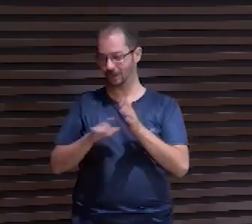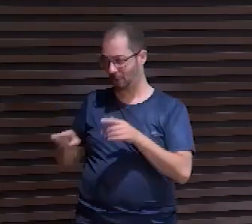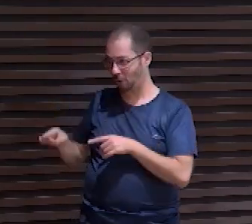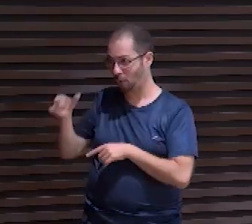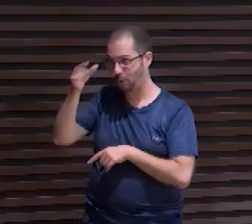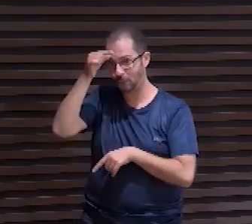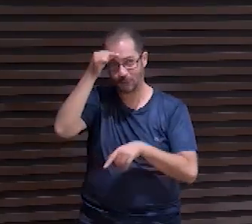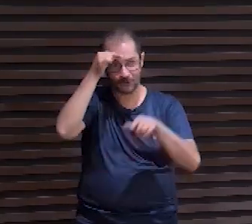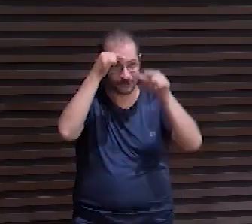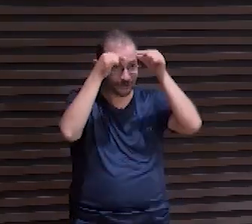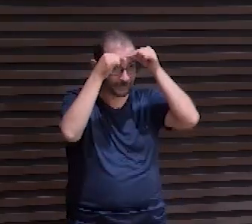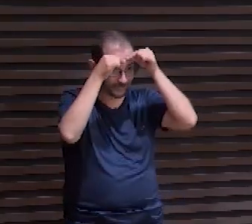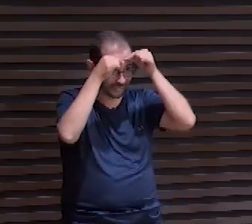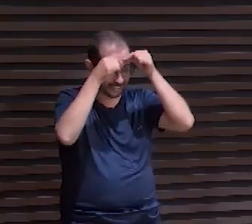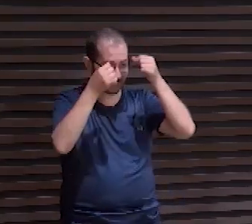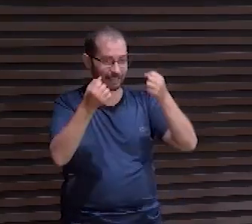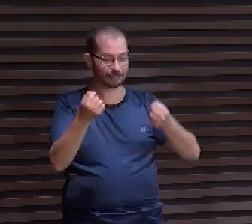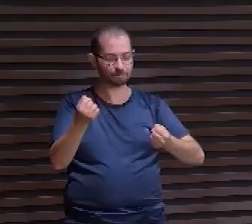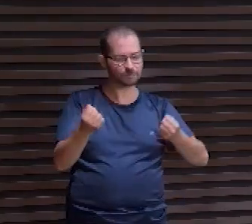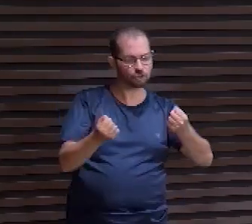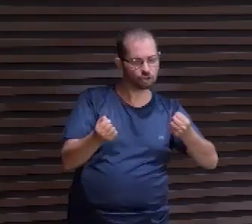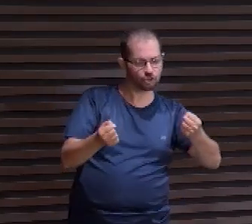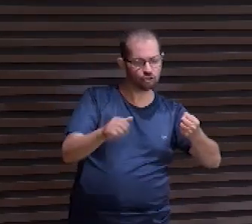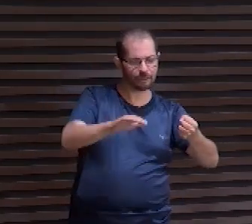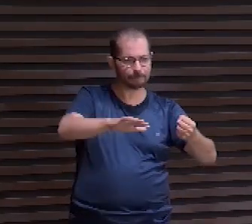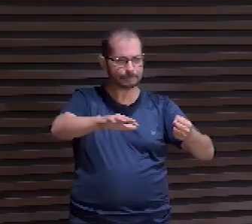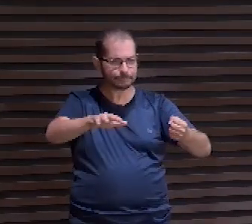no estacionamento, Dan e Becky